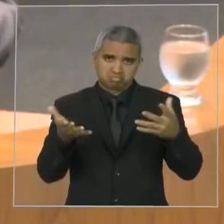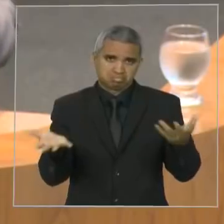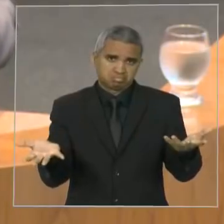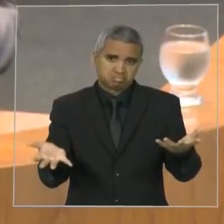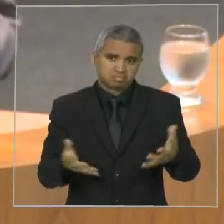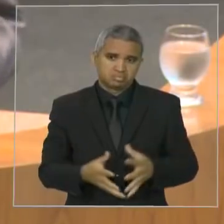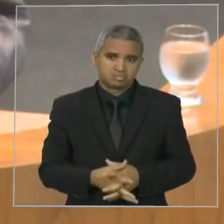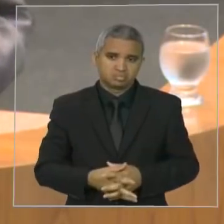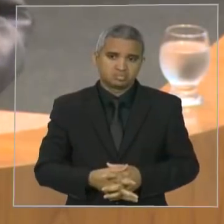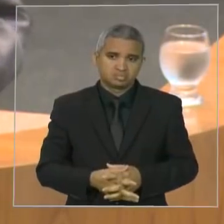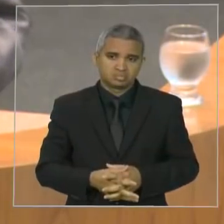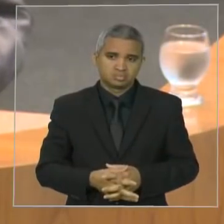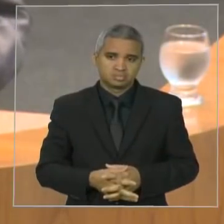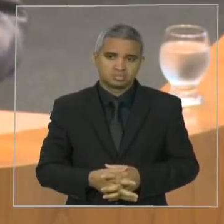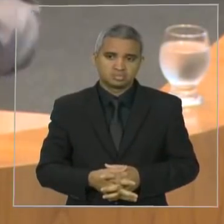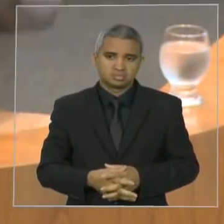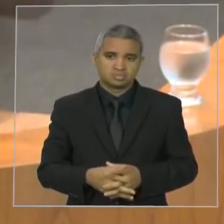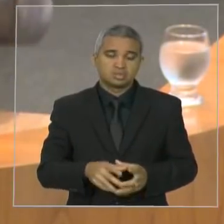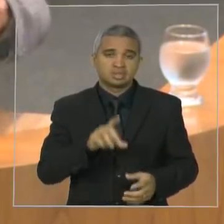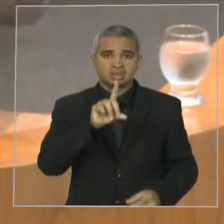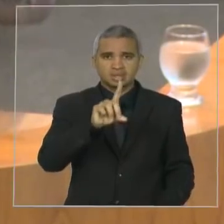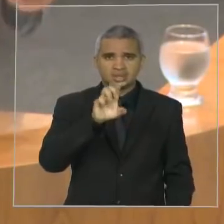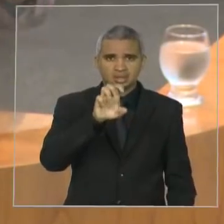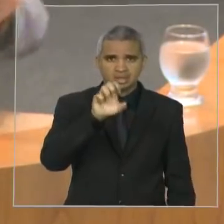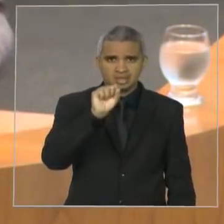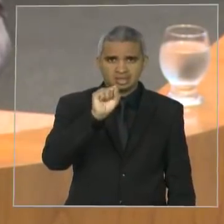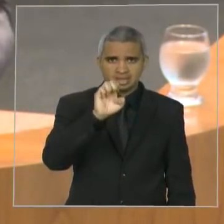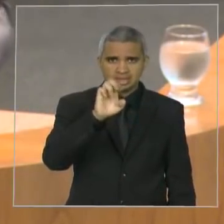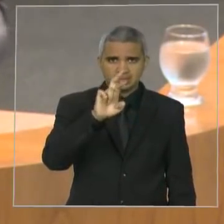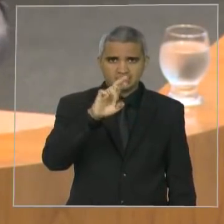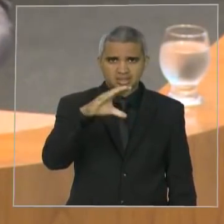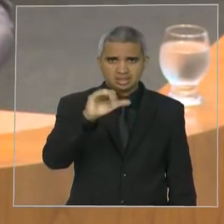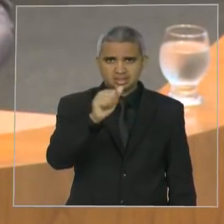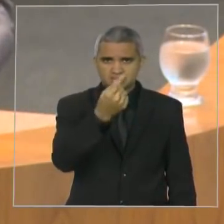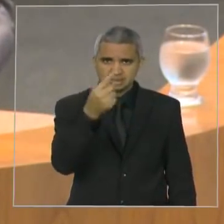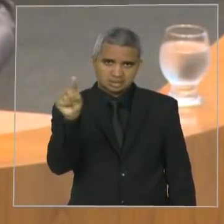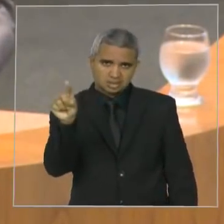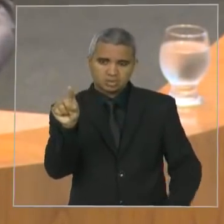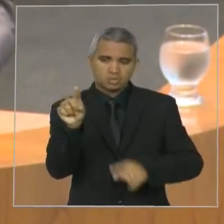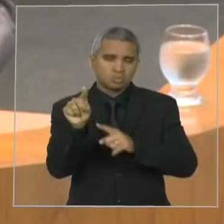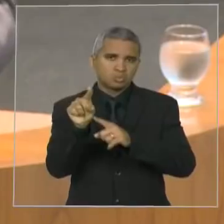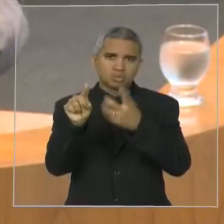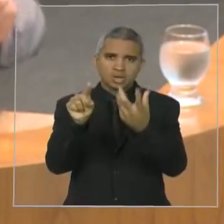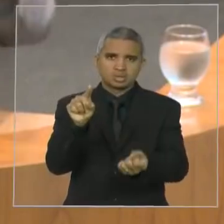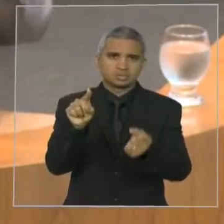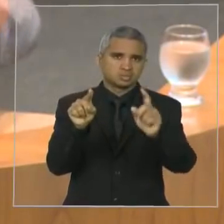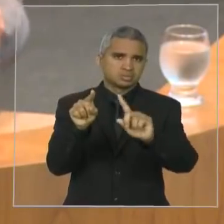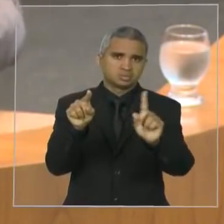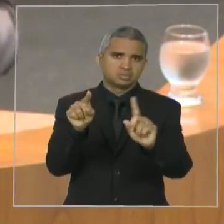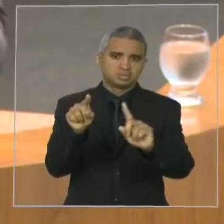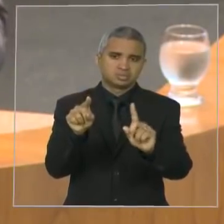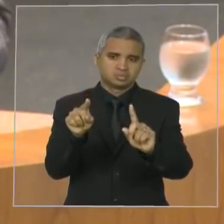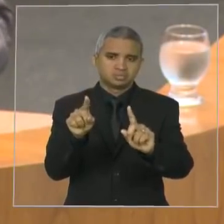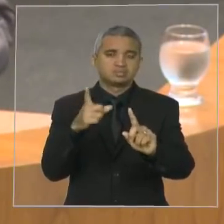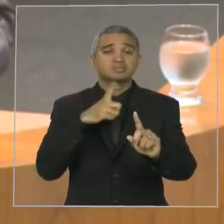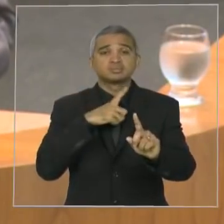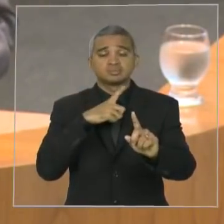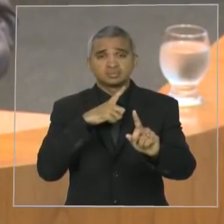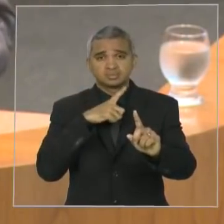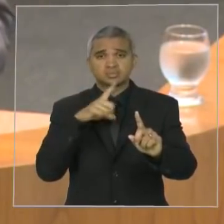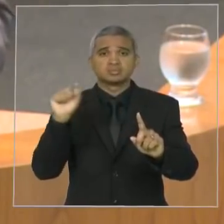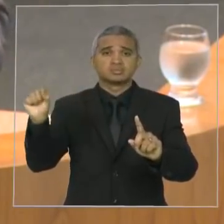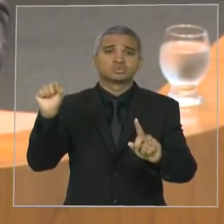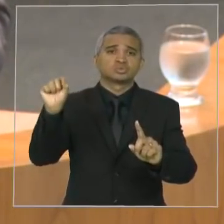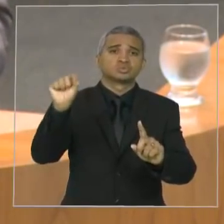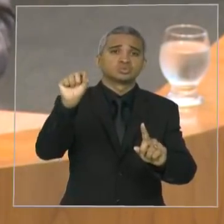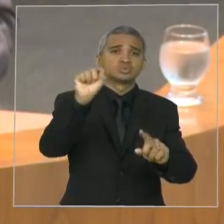que se aplica o Código Penal Militar e o Código Militar. Hoje, nas polícias militares, se fala em deserção de 8, 10